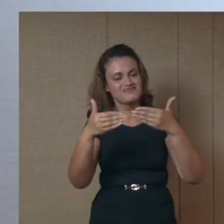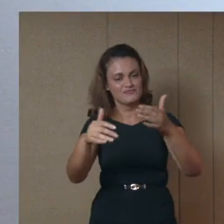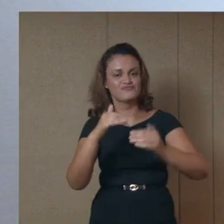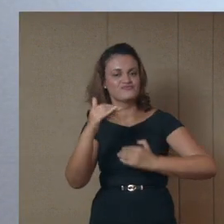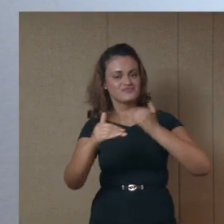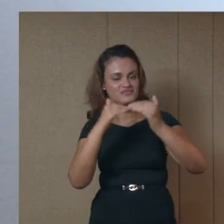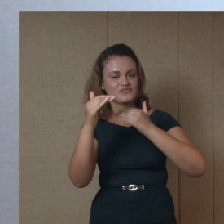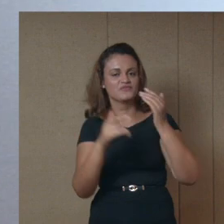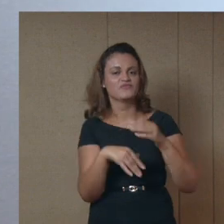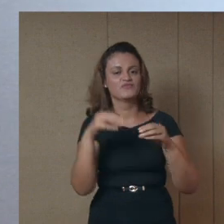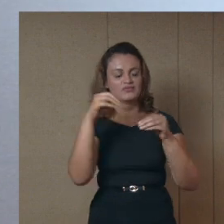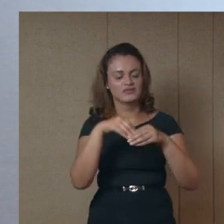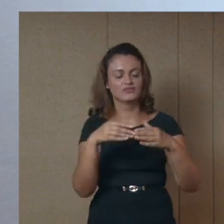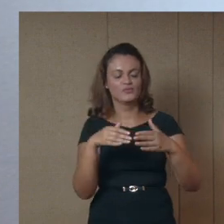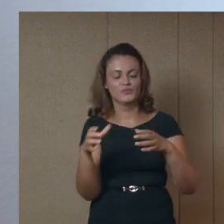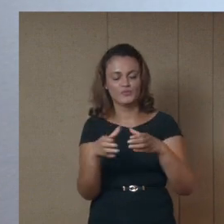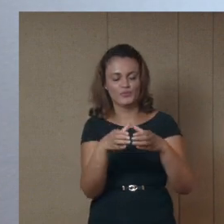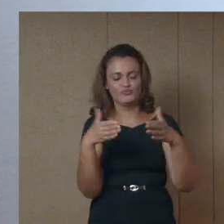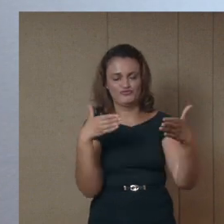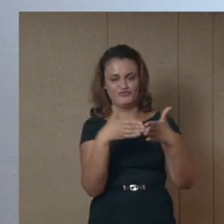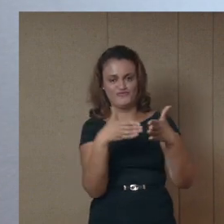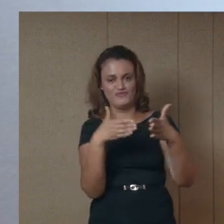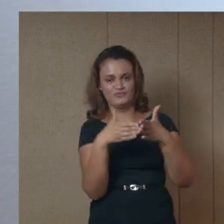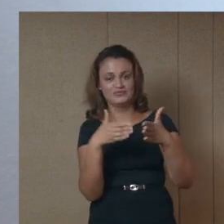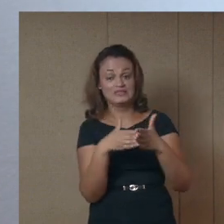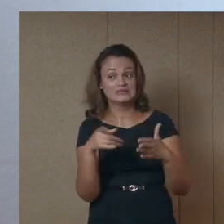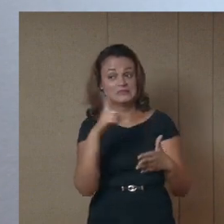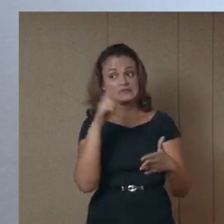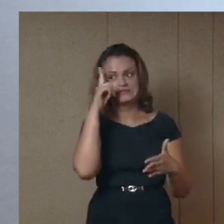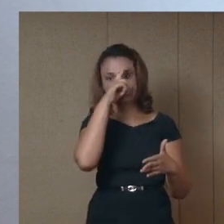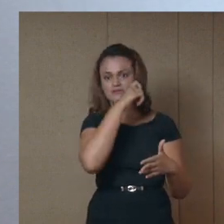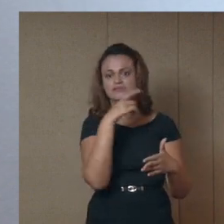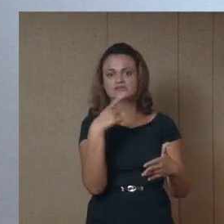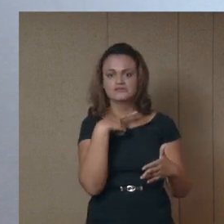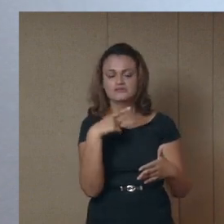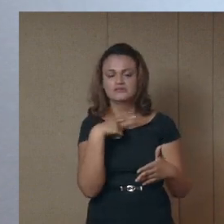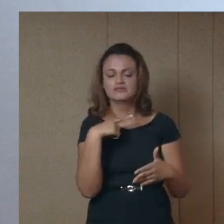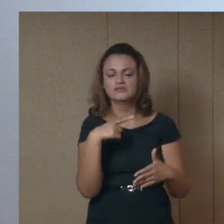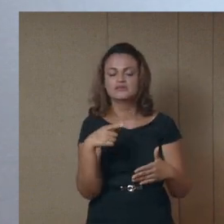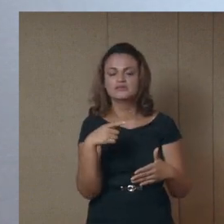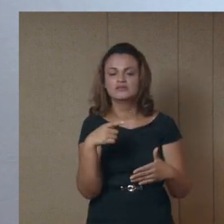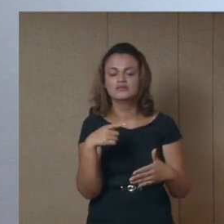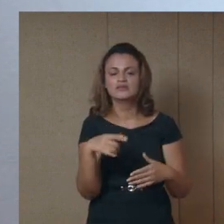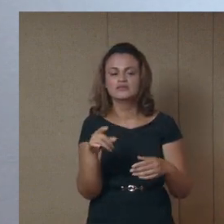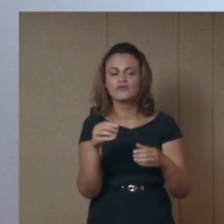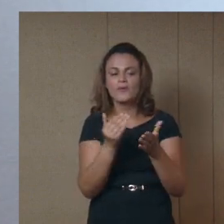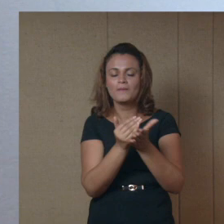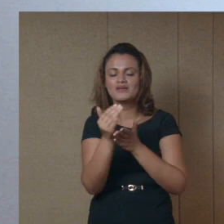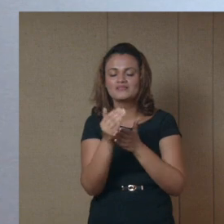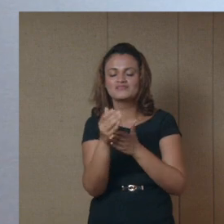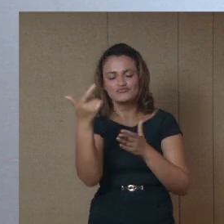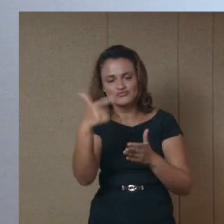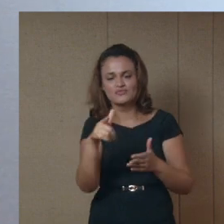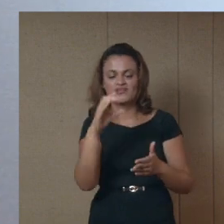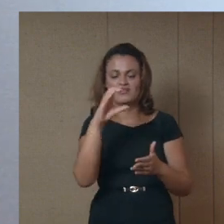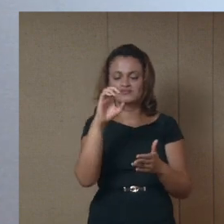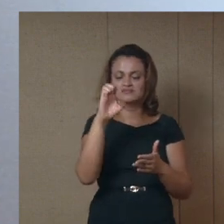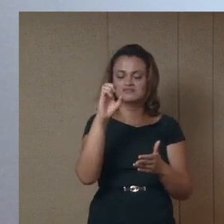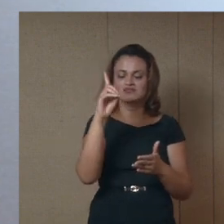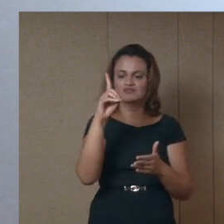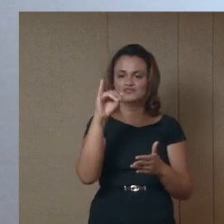desenvolve para a faixa de fronteira a gente tem um desafio imenso que é de reativar a sede fique nos últimos